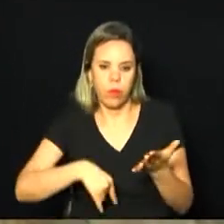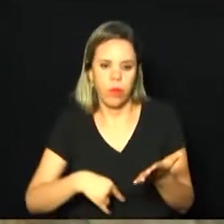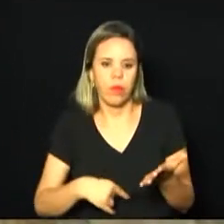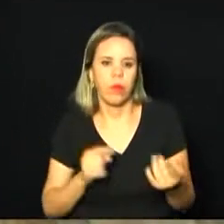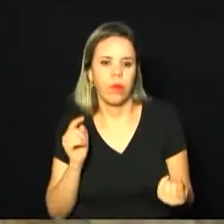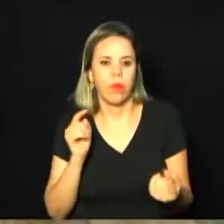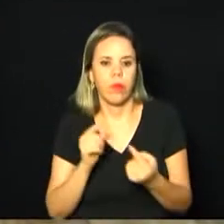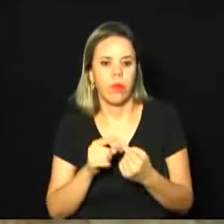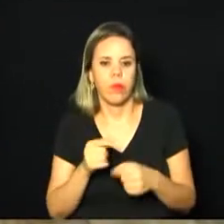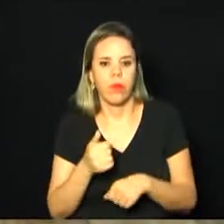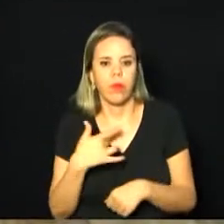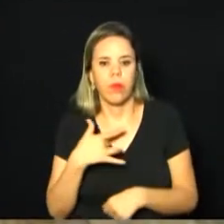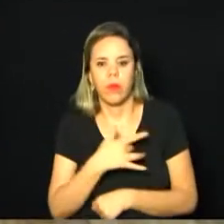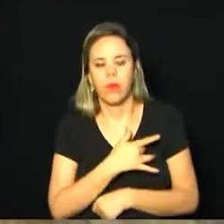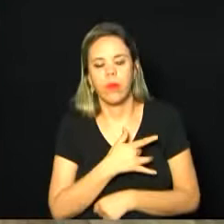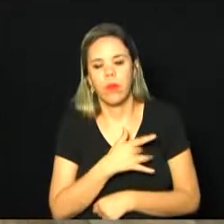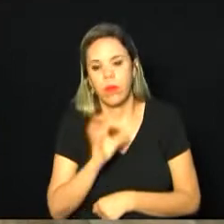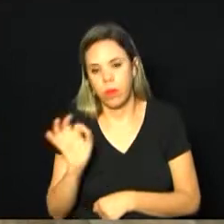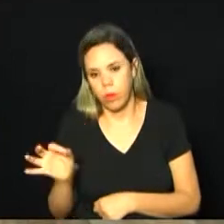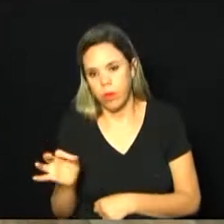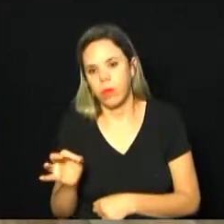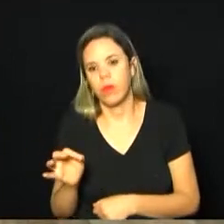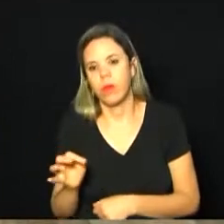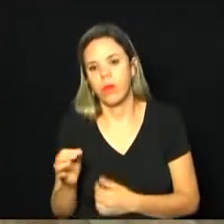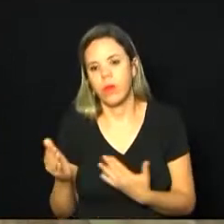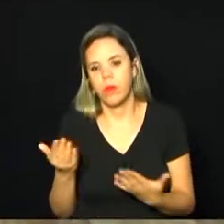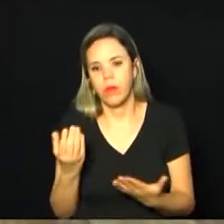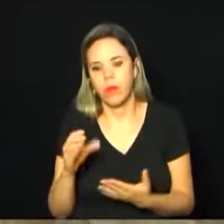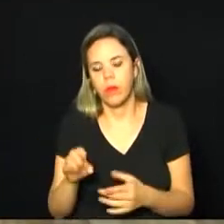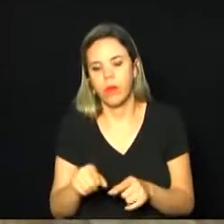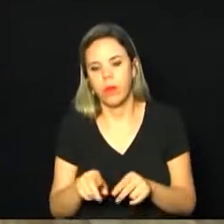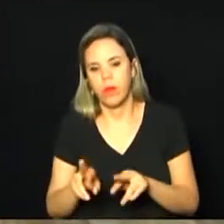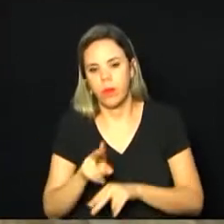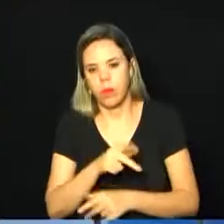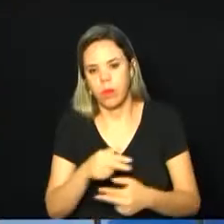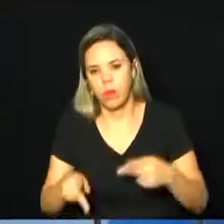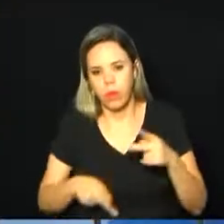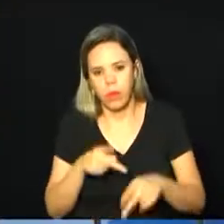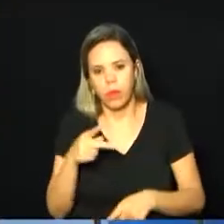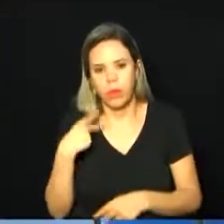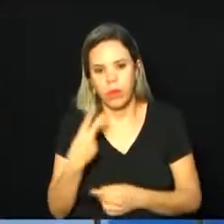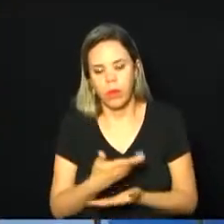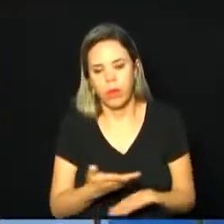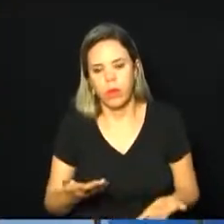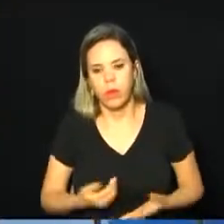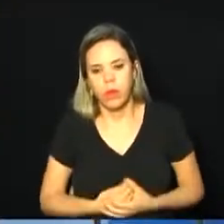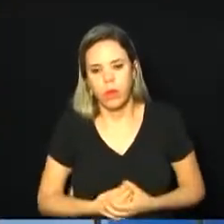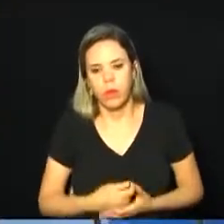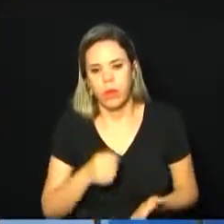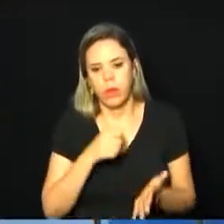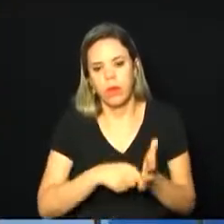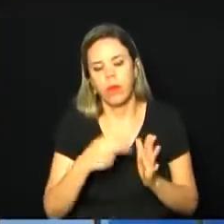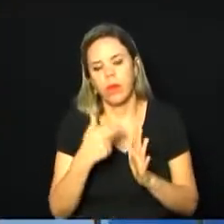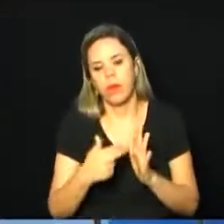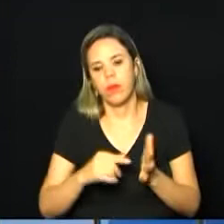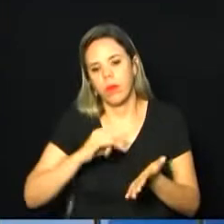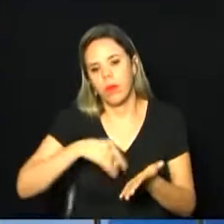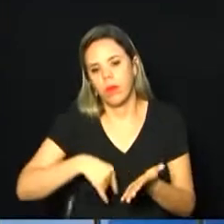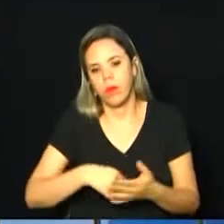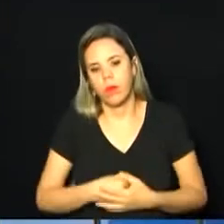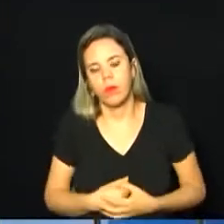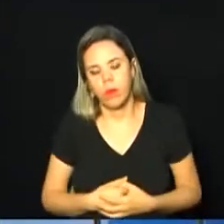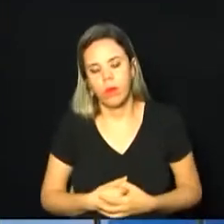direcionado para a área da saúde é ele foi compartilhado por diversos vereadores que assinaram o documento